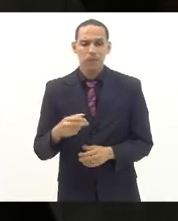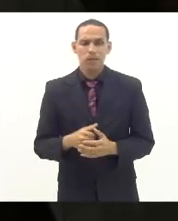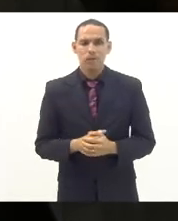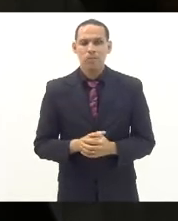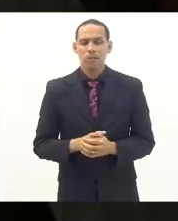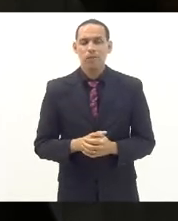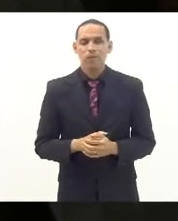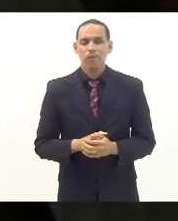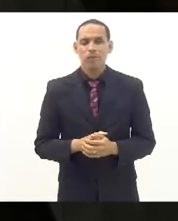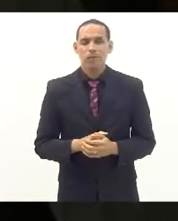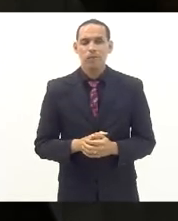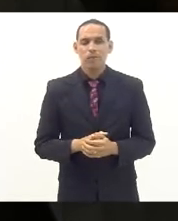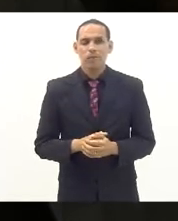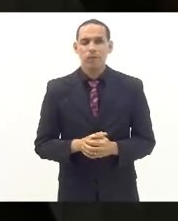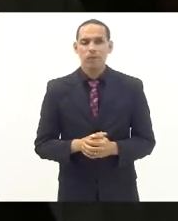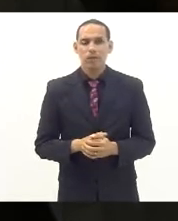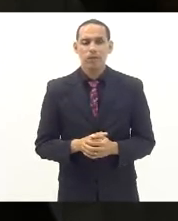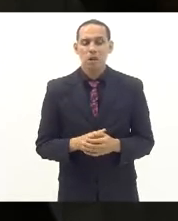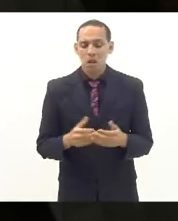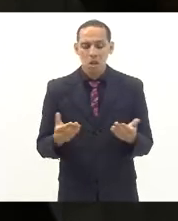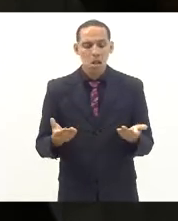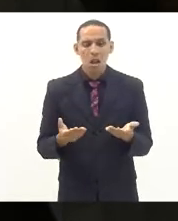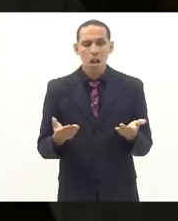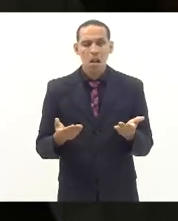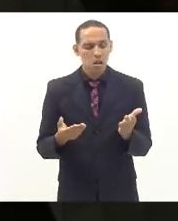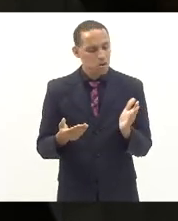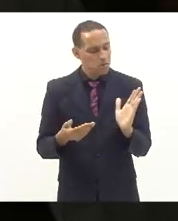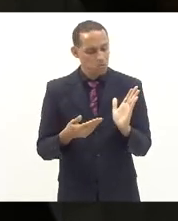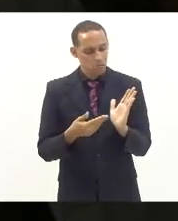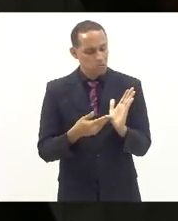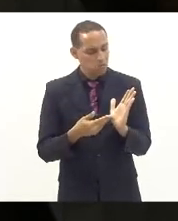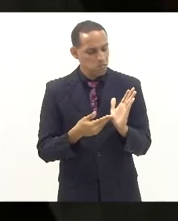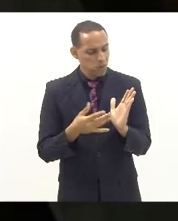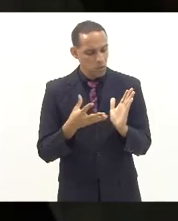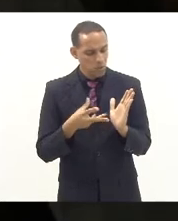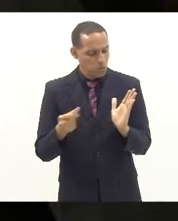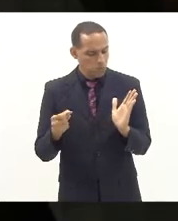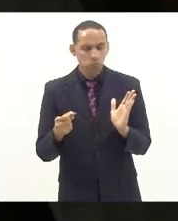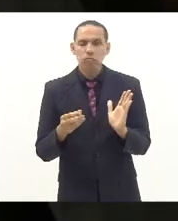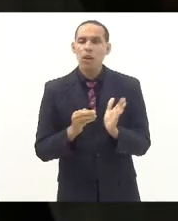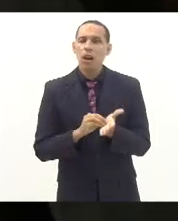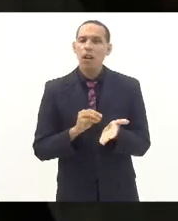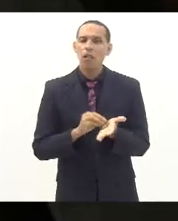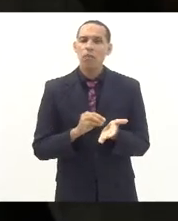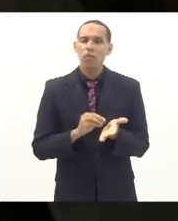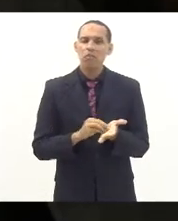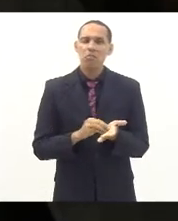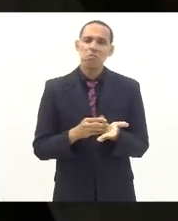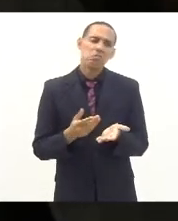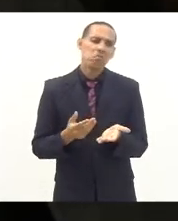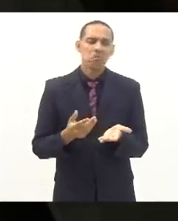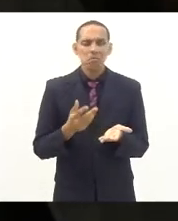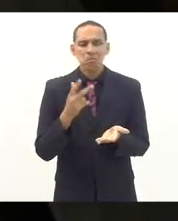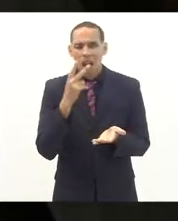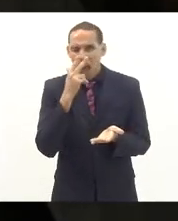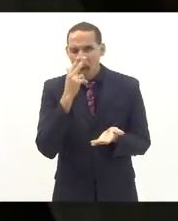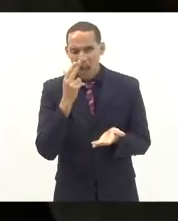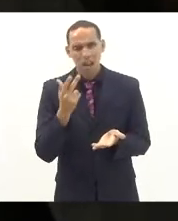o like Não se fazem mais presentes a primeira vista